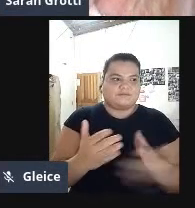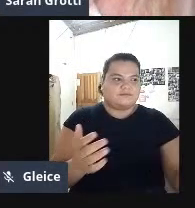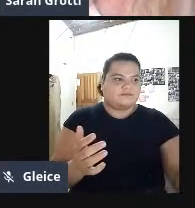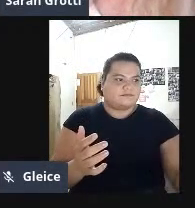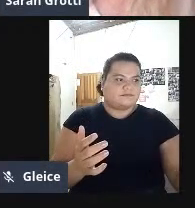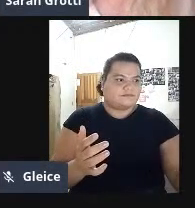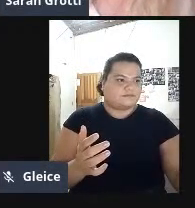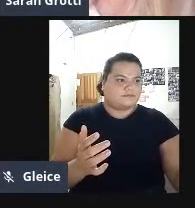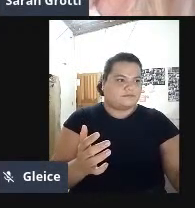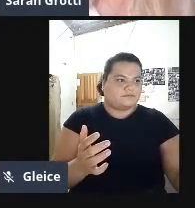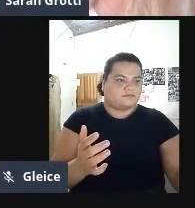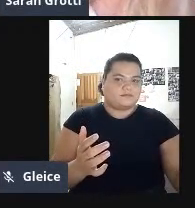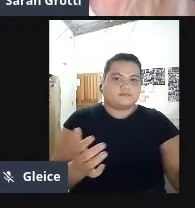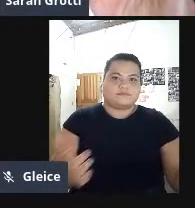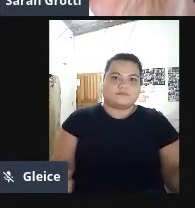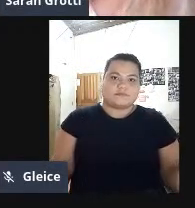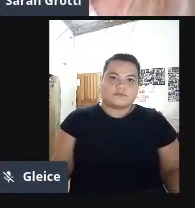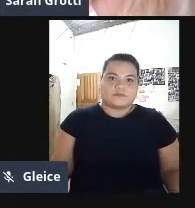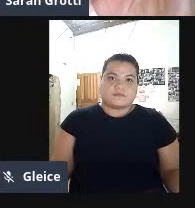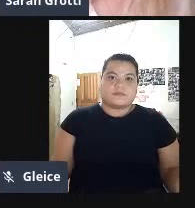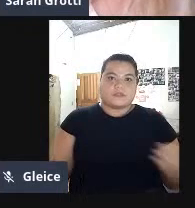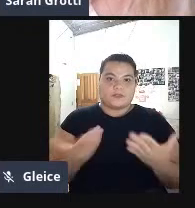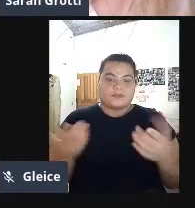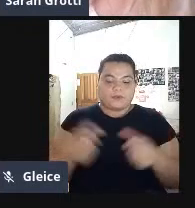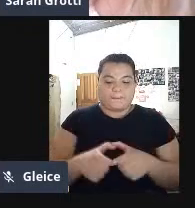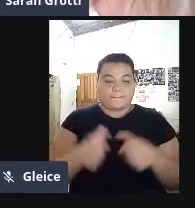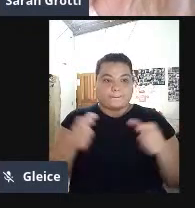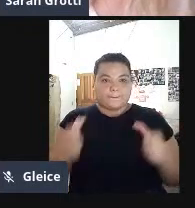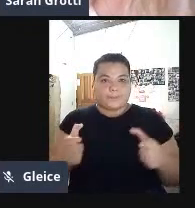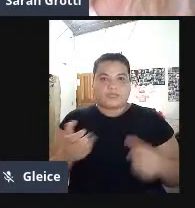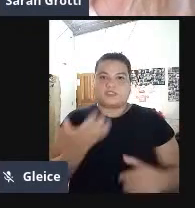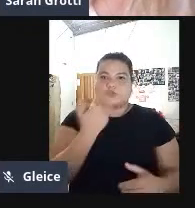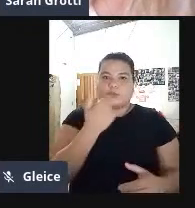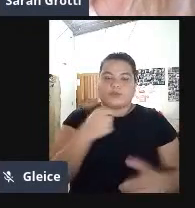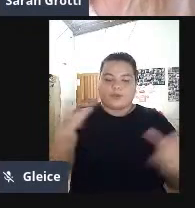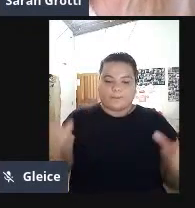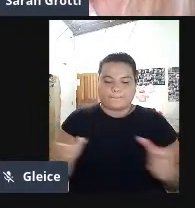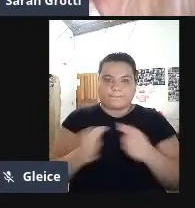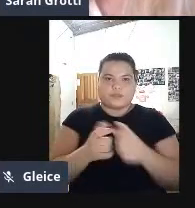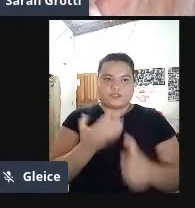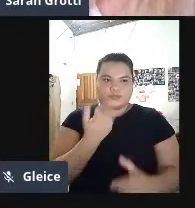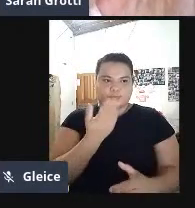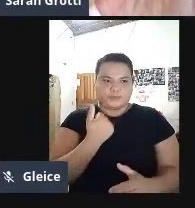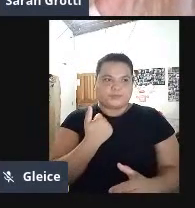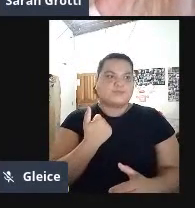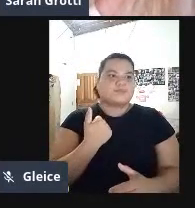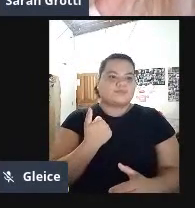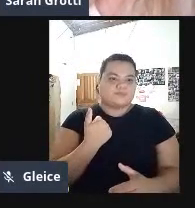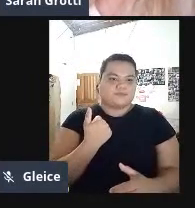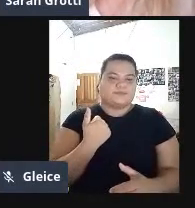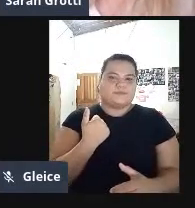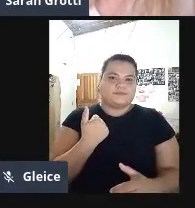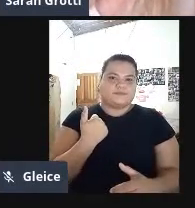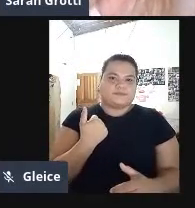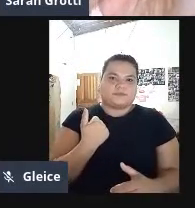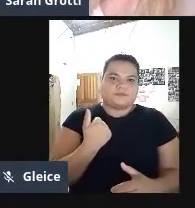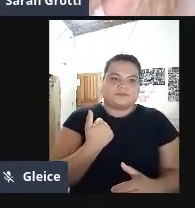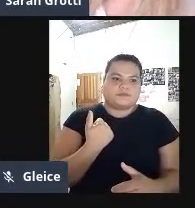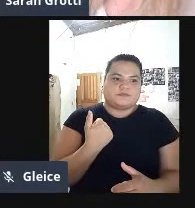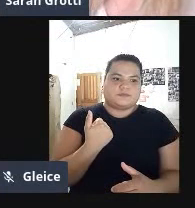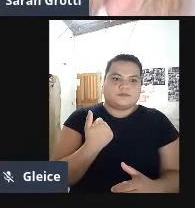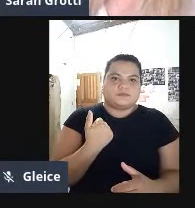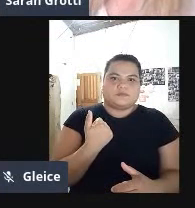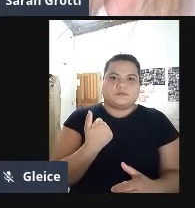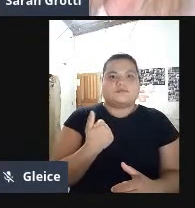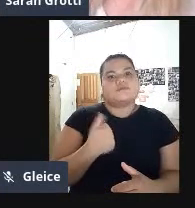falar dos macro e micro, né, vitaminas e minerais que são um dos principais que a gente